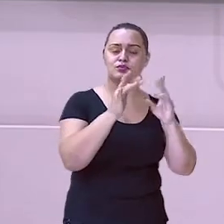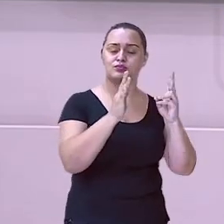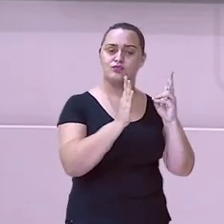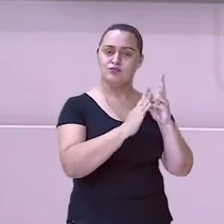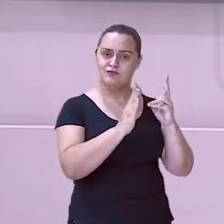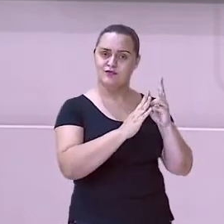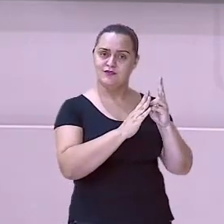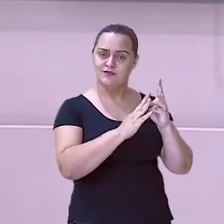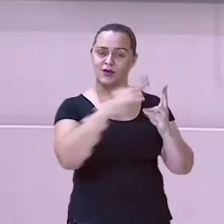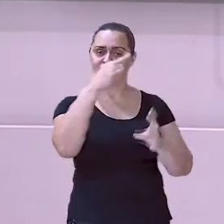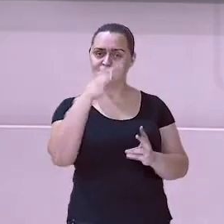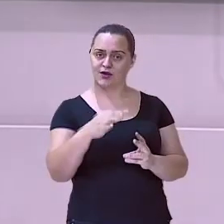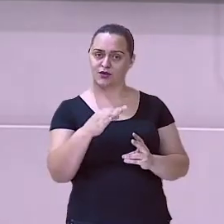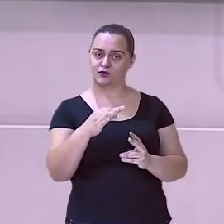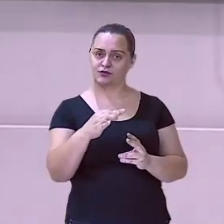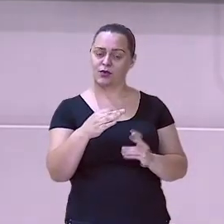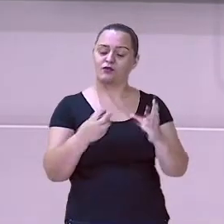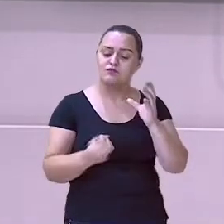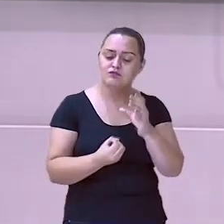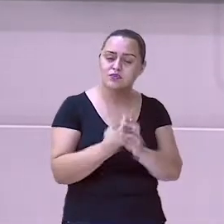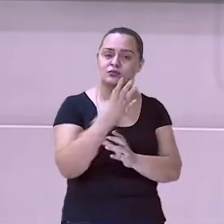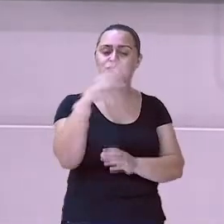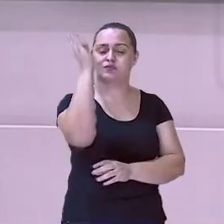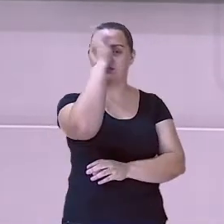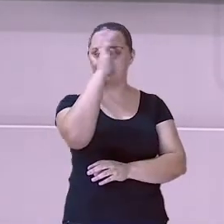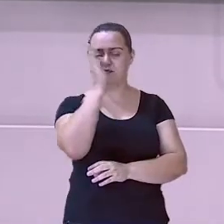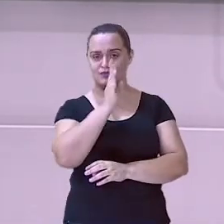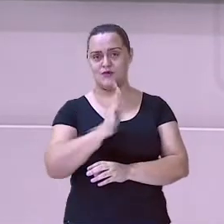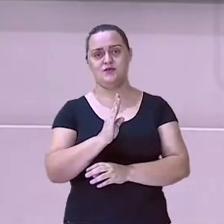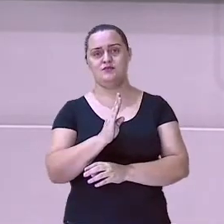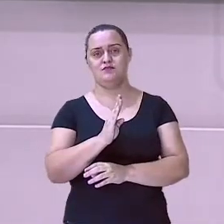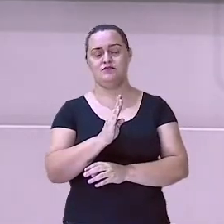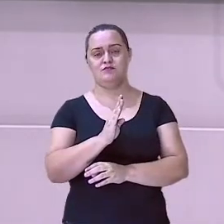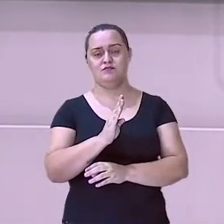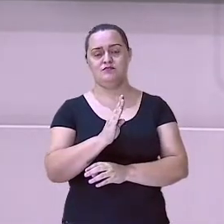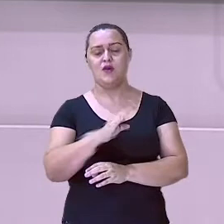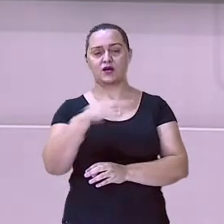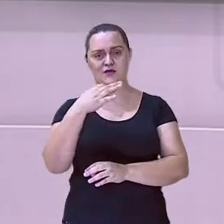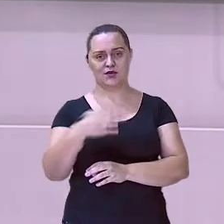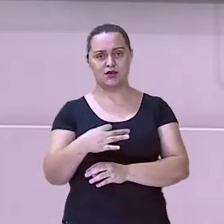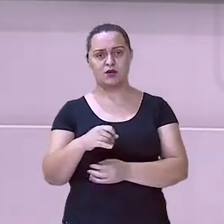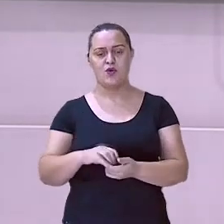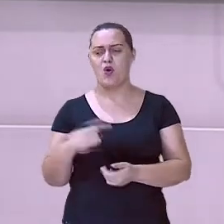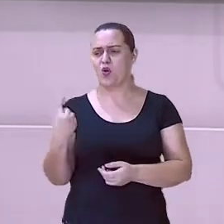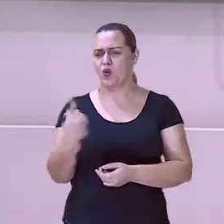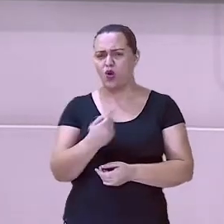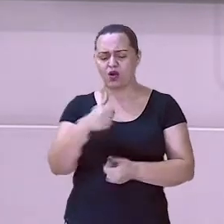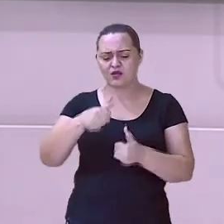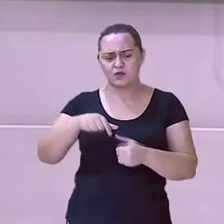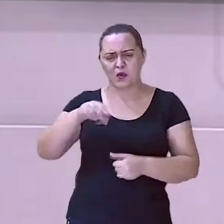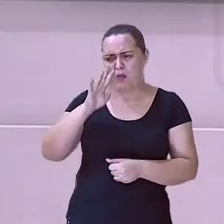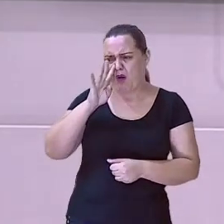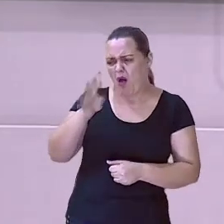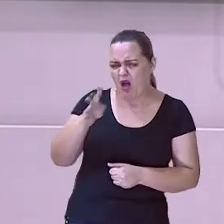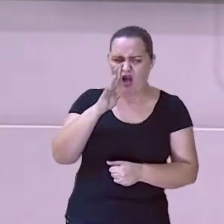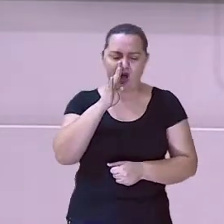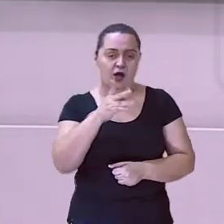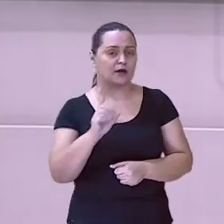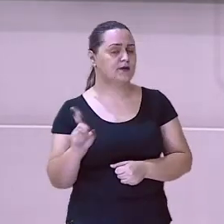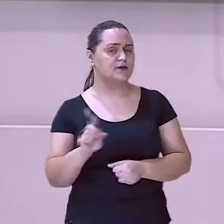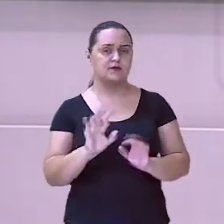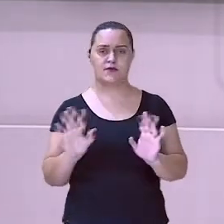Tranquilo isso, pessoal? Nós não estamos aqui para julgar quem fez certo e quem fez errado. Nós estamos aqui